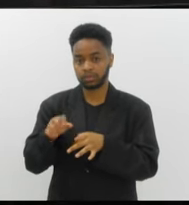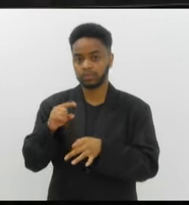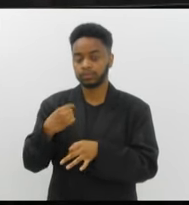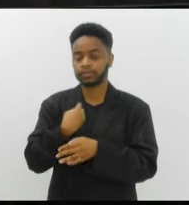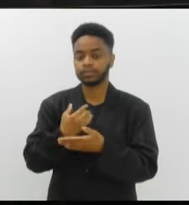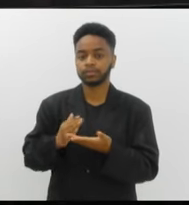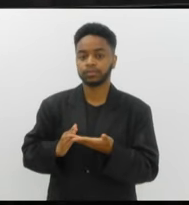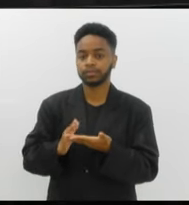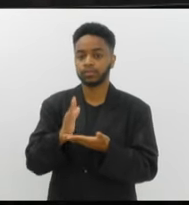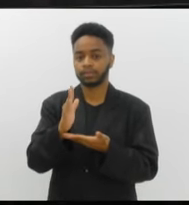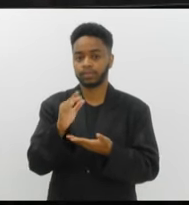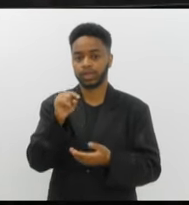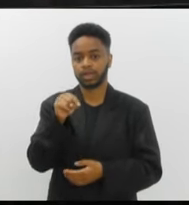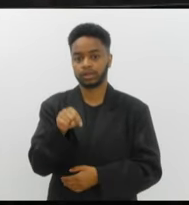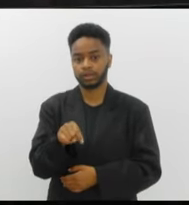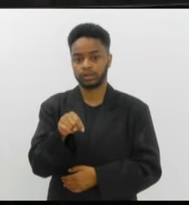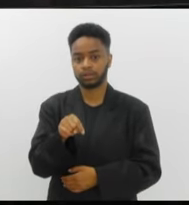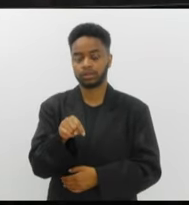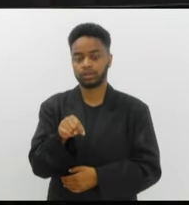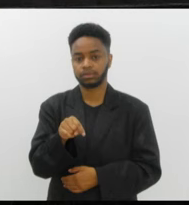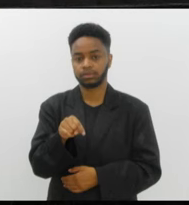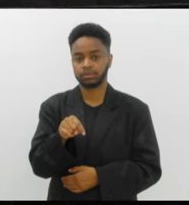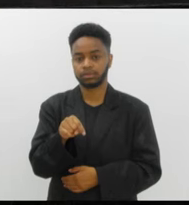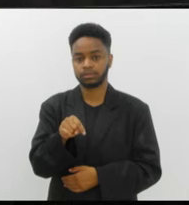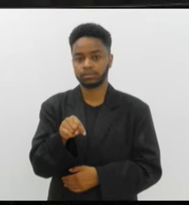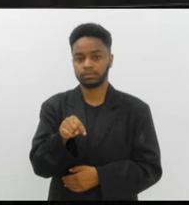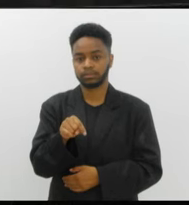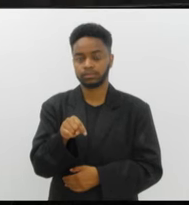aprovamos aqui a taxa